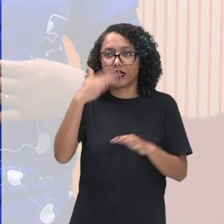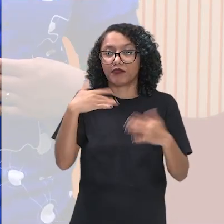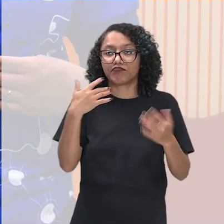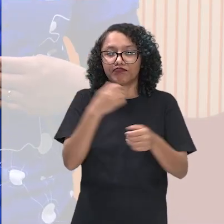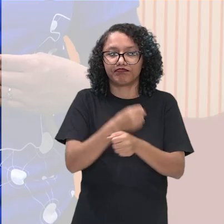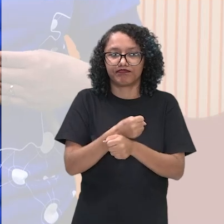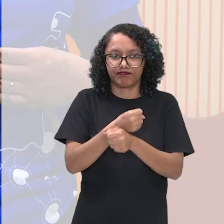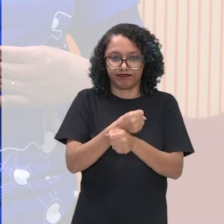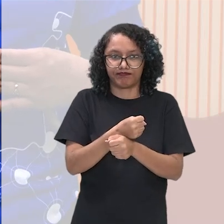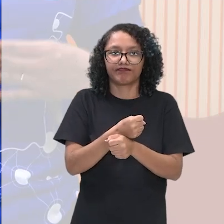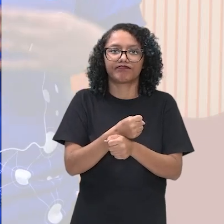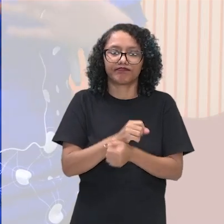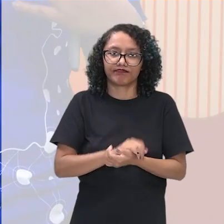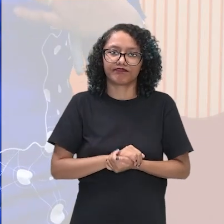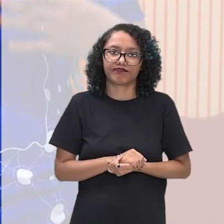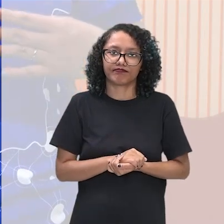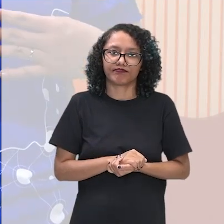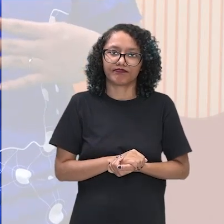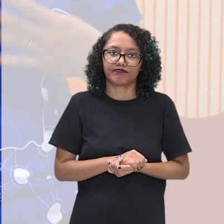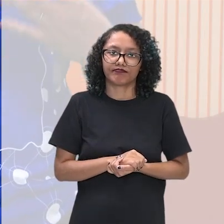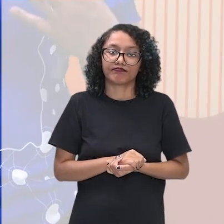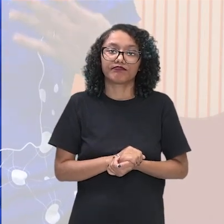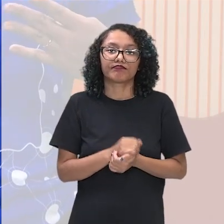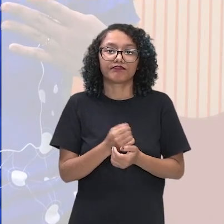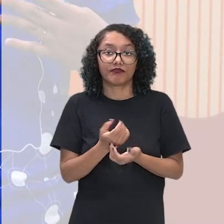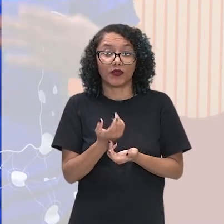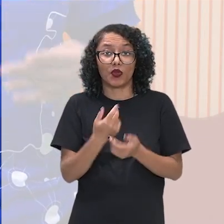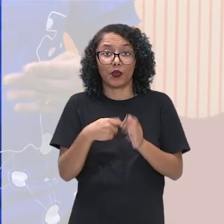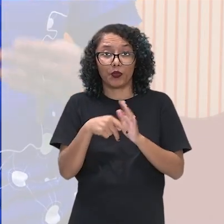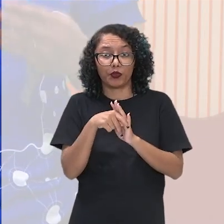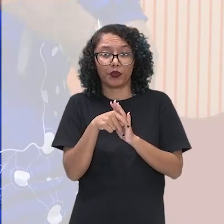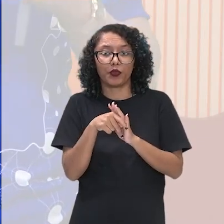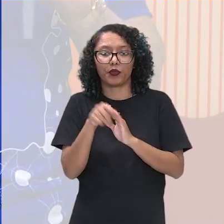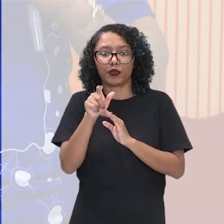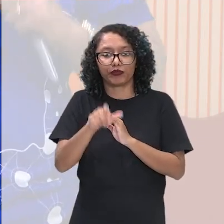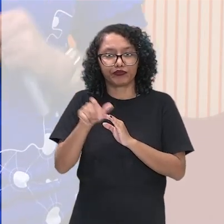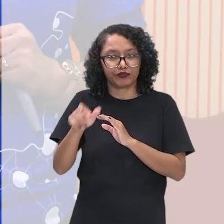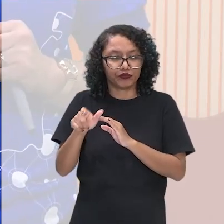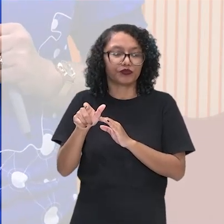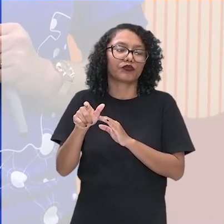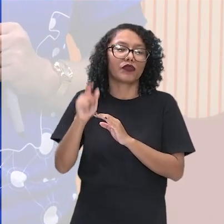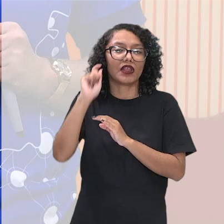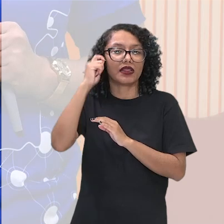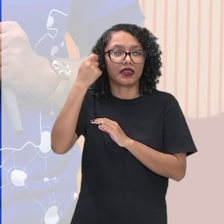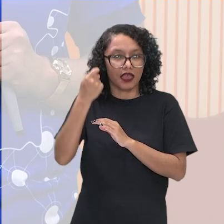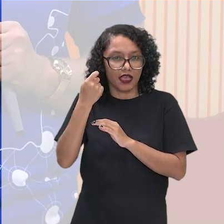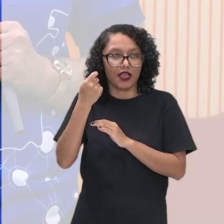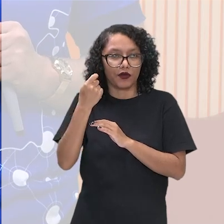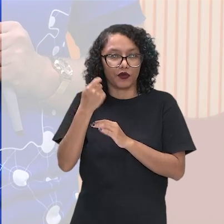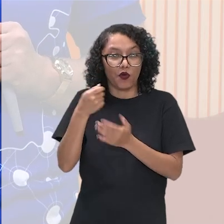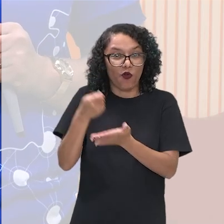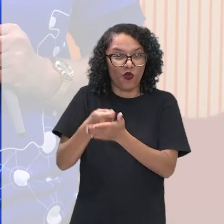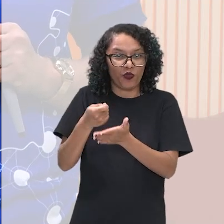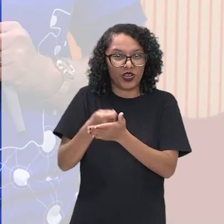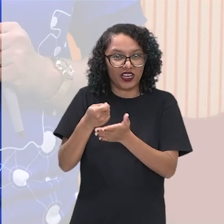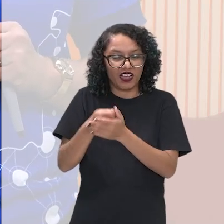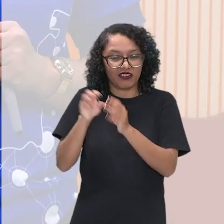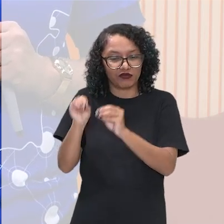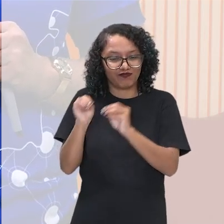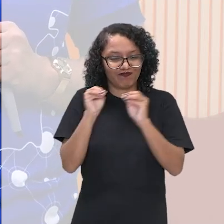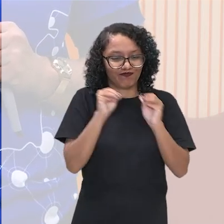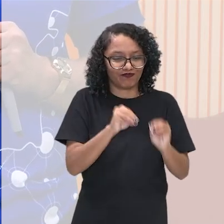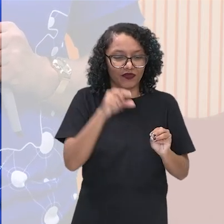seria essa mão de obra? Justamente a dos negros africanos que vieram contra sua vontade para o território americano